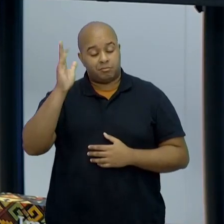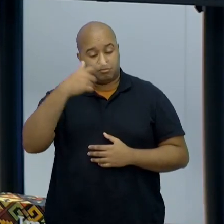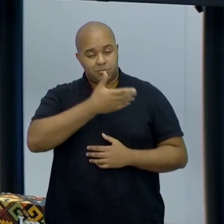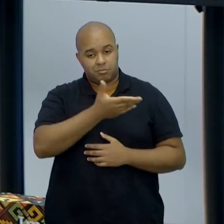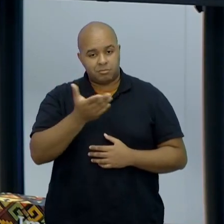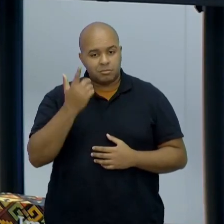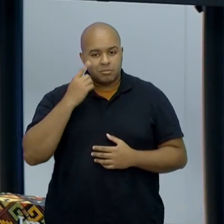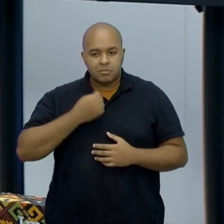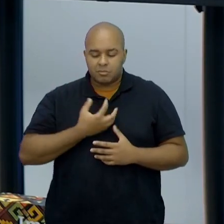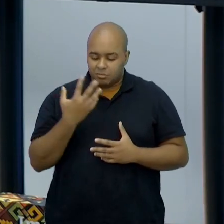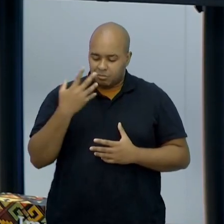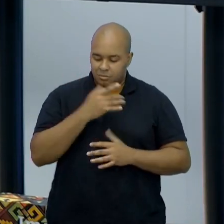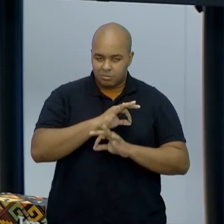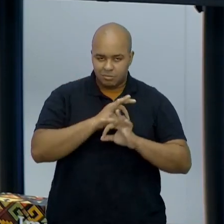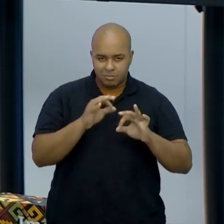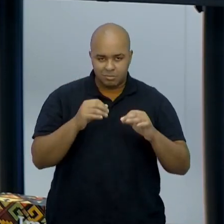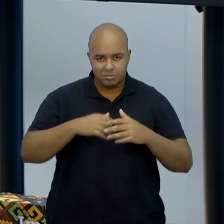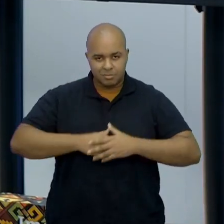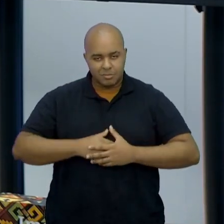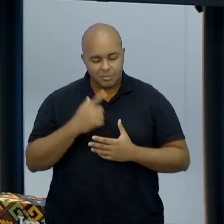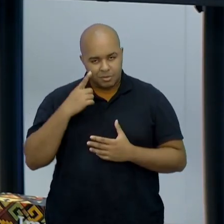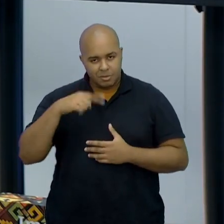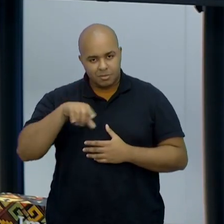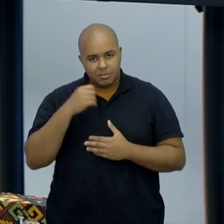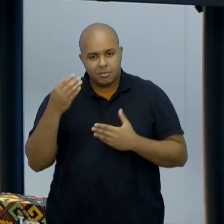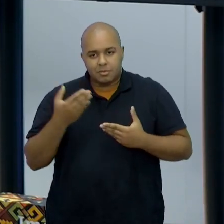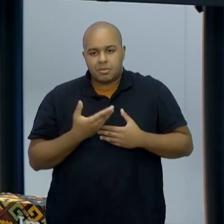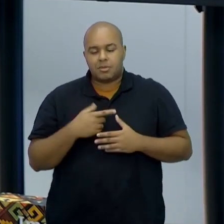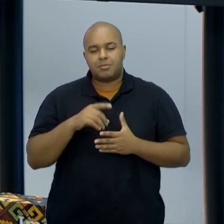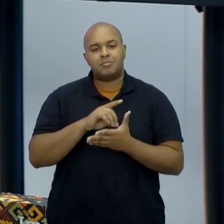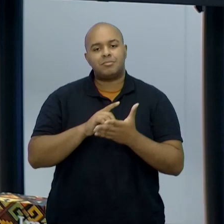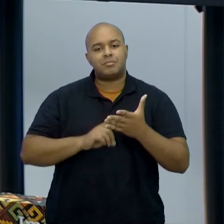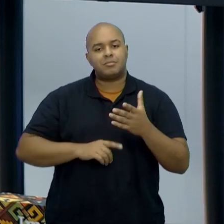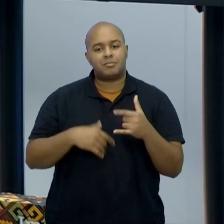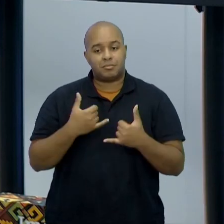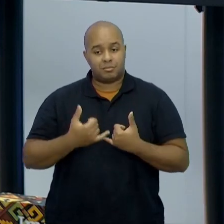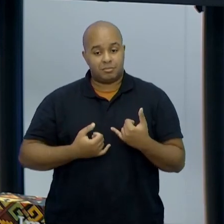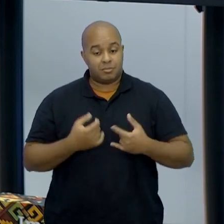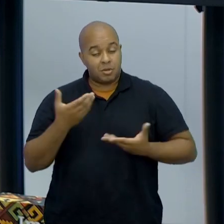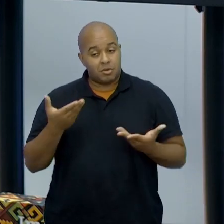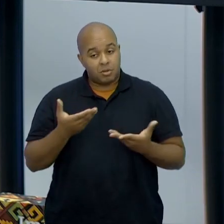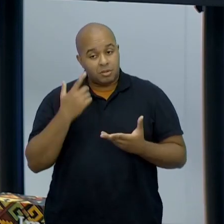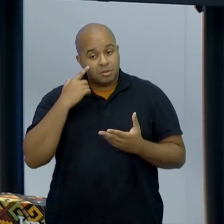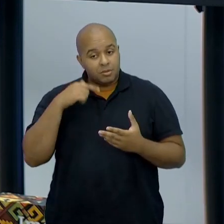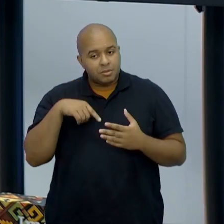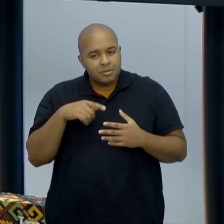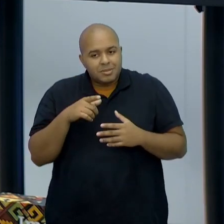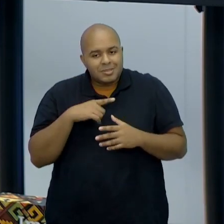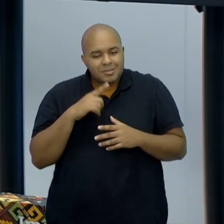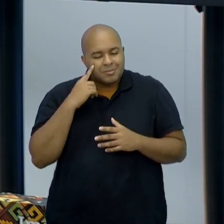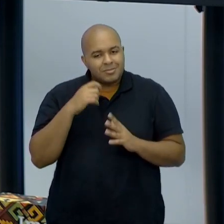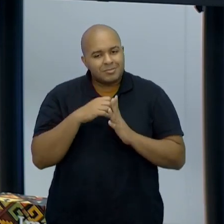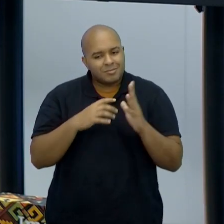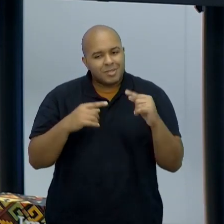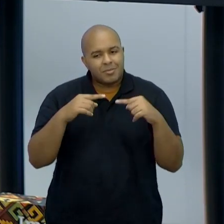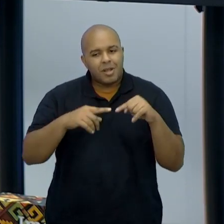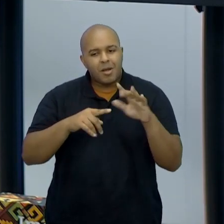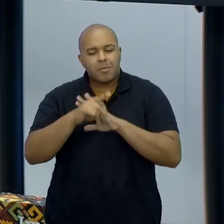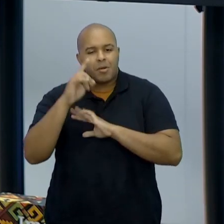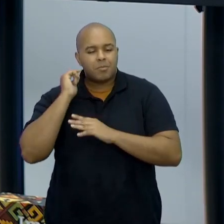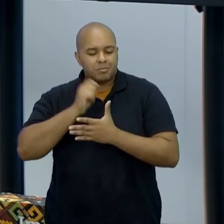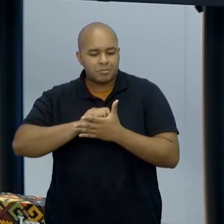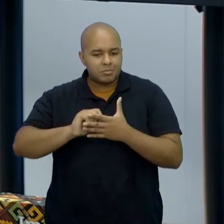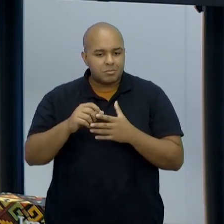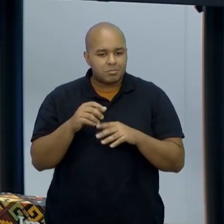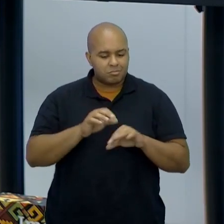Saudações, pessoal bonito e maravilhoso, sejam bem-vindos ao Design de Games. Hoje nós vamos ter uma atividade voltada à escrita